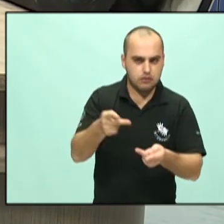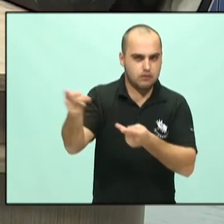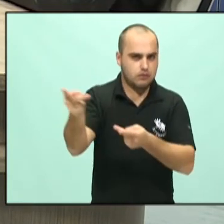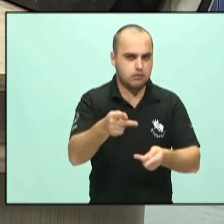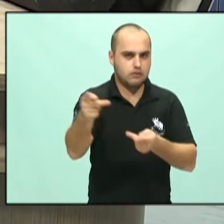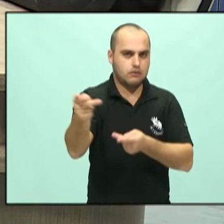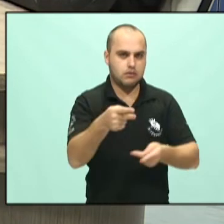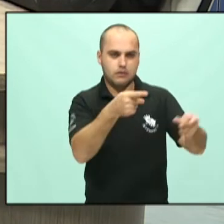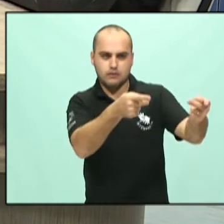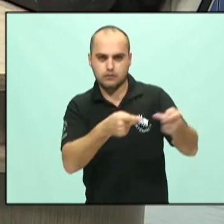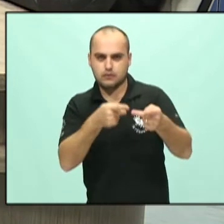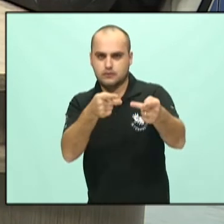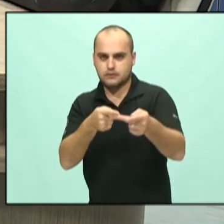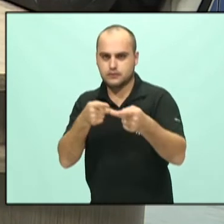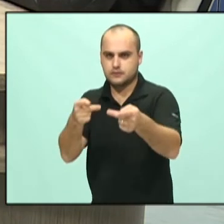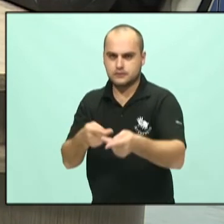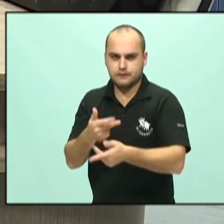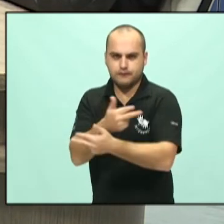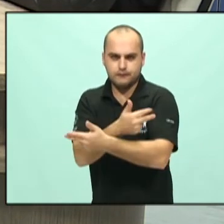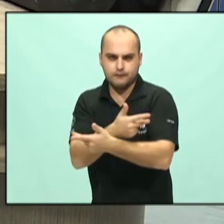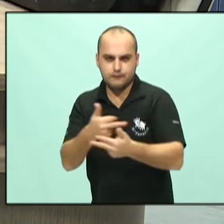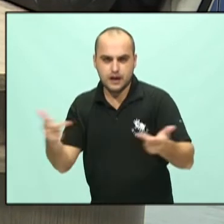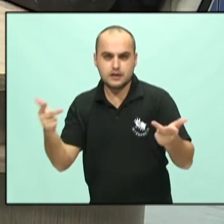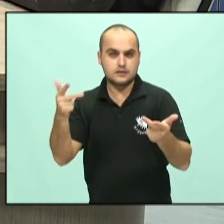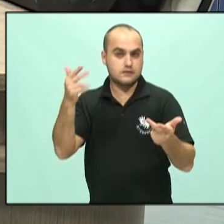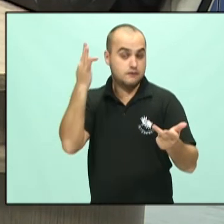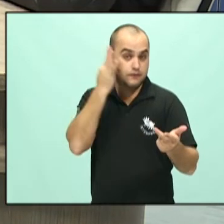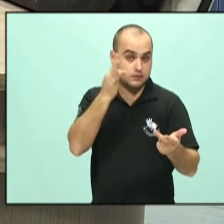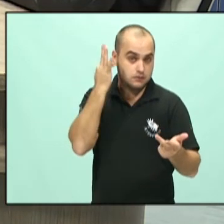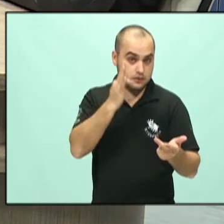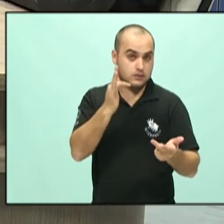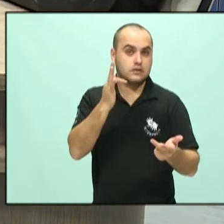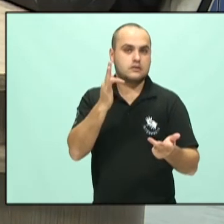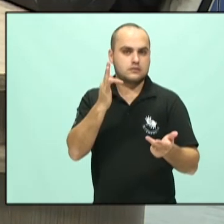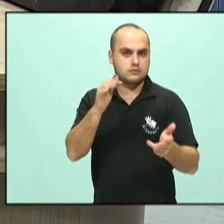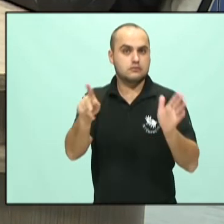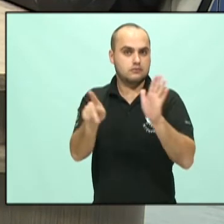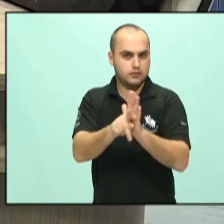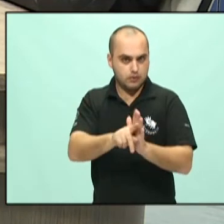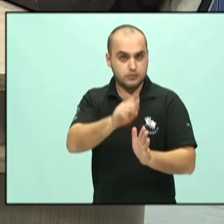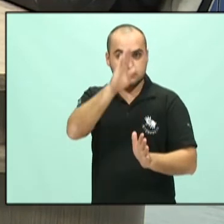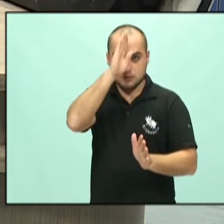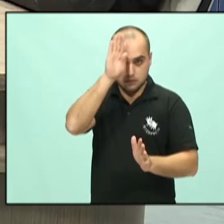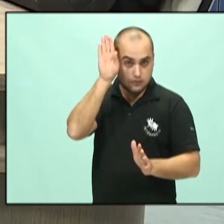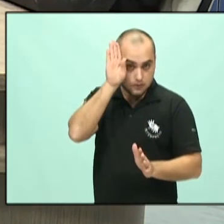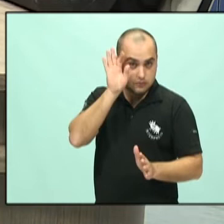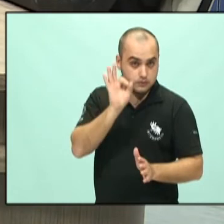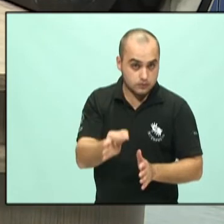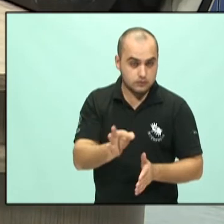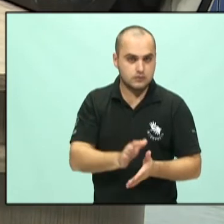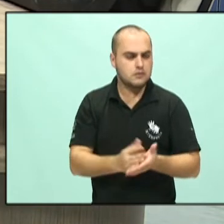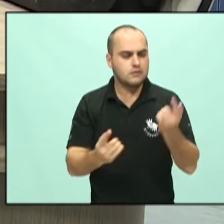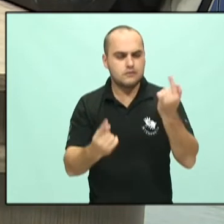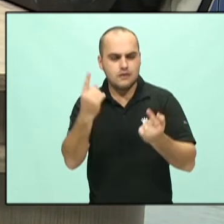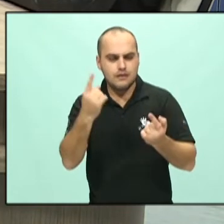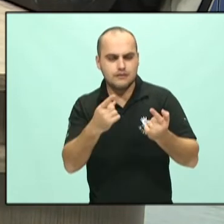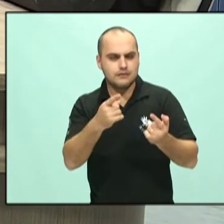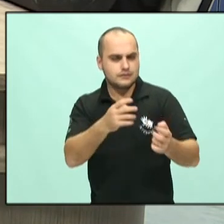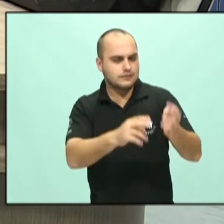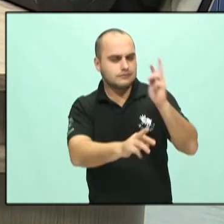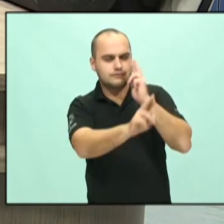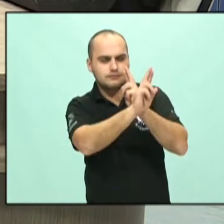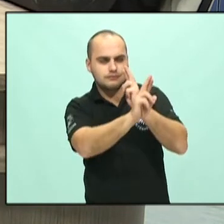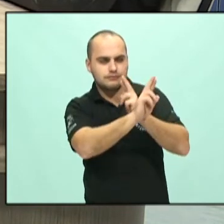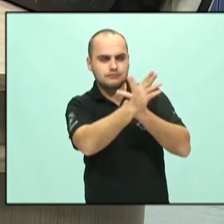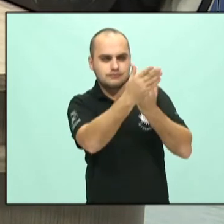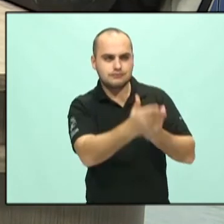outros autores de outras universidades. Festival exclusivamente acadêmico, Isso? Né? Uhum. Qual a expectativa? Uma